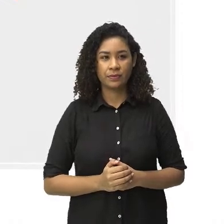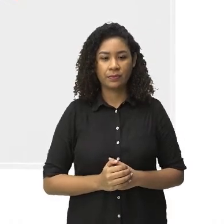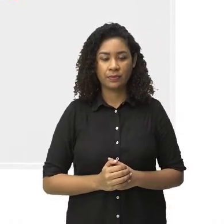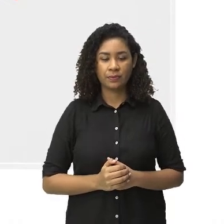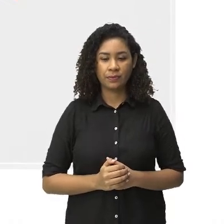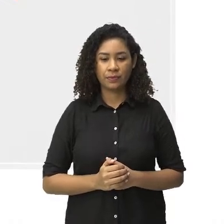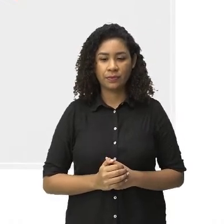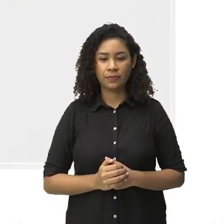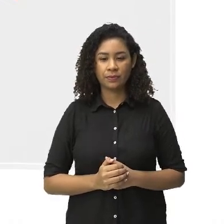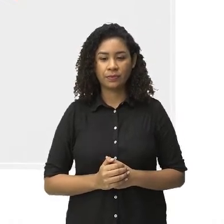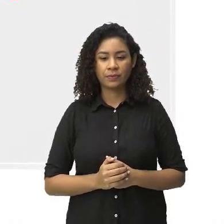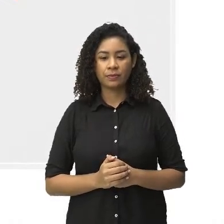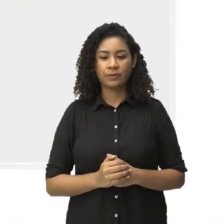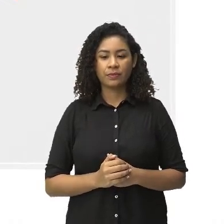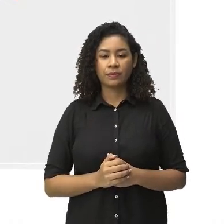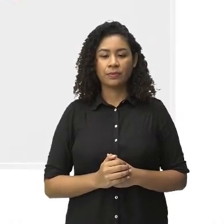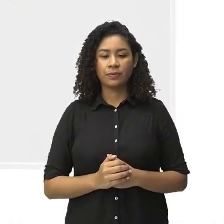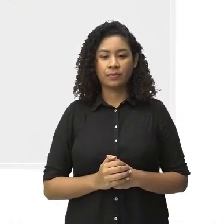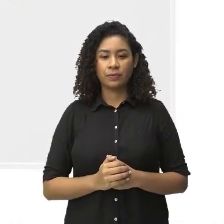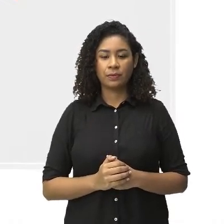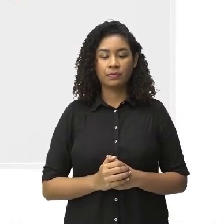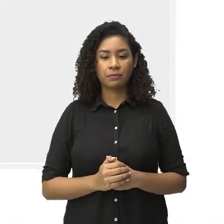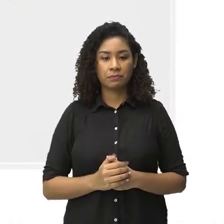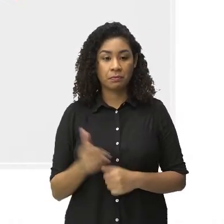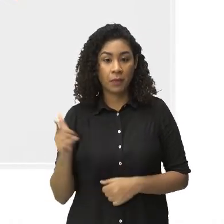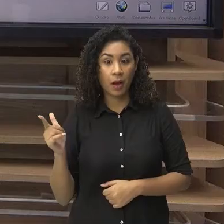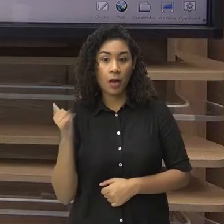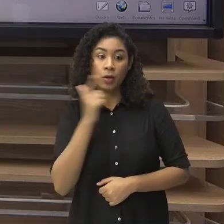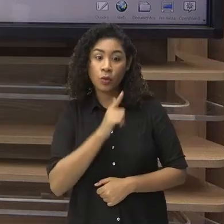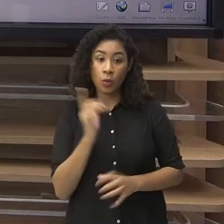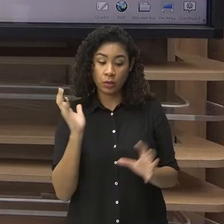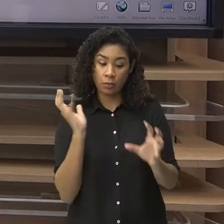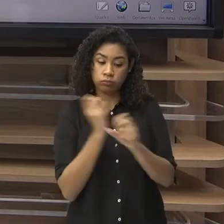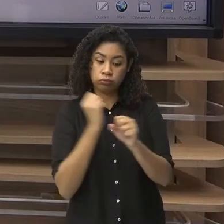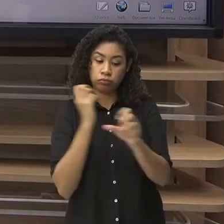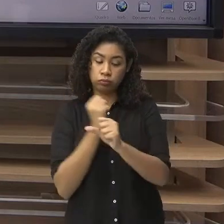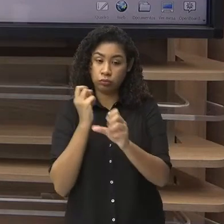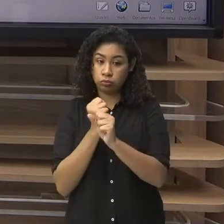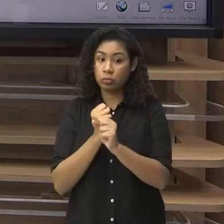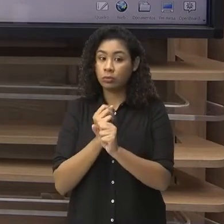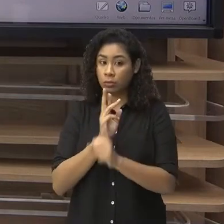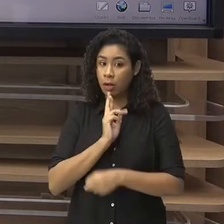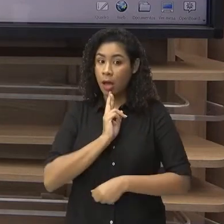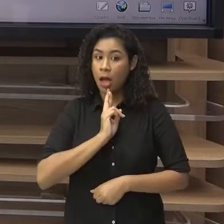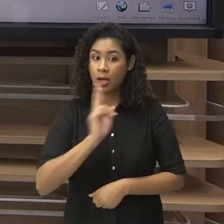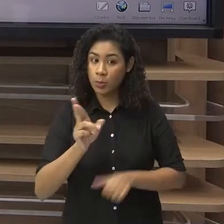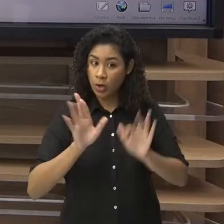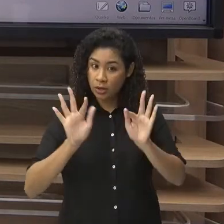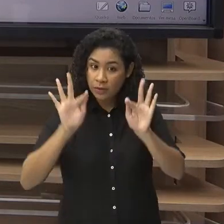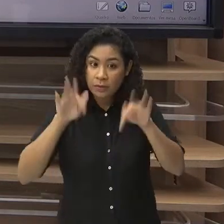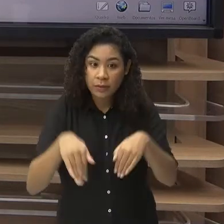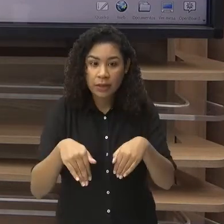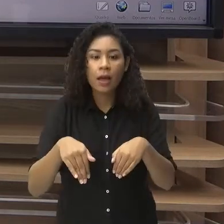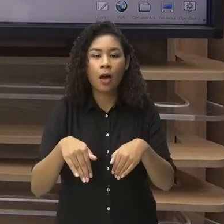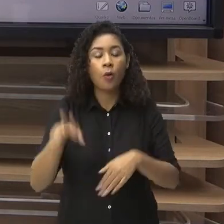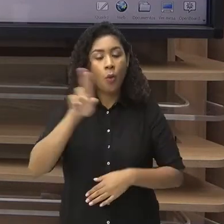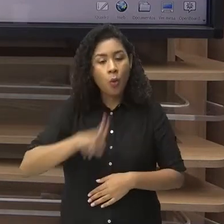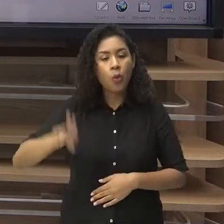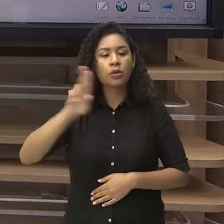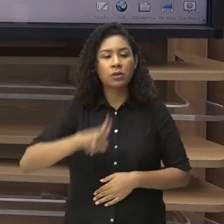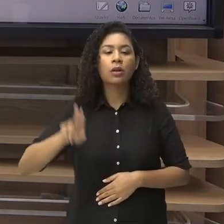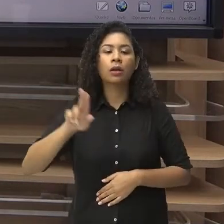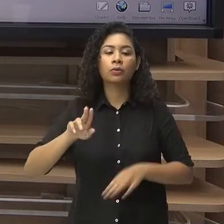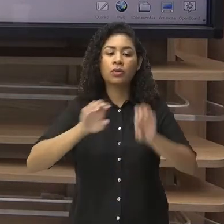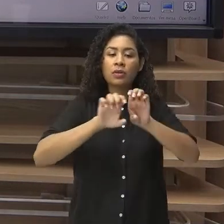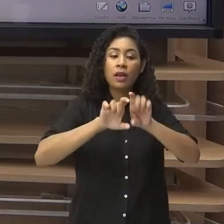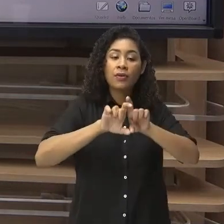como que vai ficar o resultado, tá? Sempre trabalhando essa equação aqui, tá? Essa fórmula que